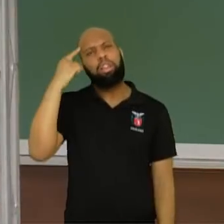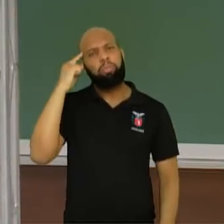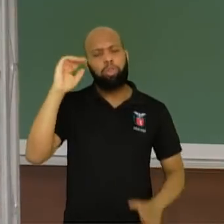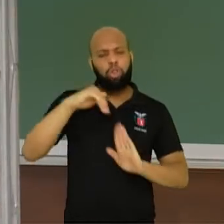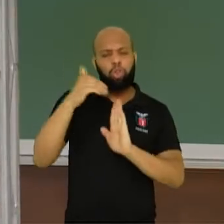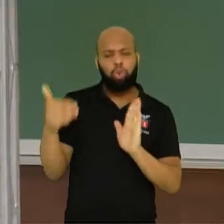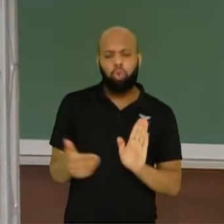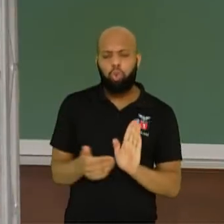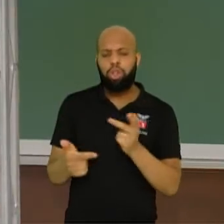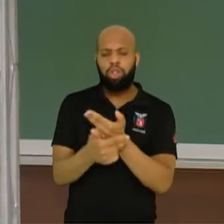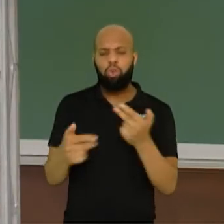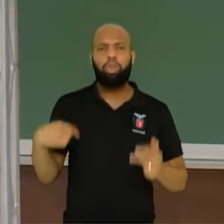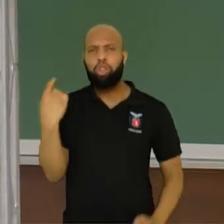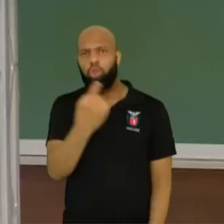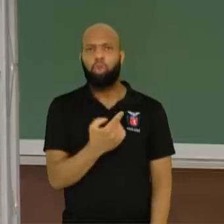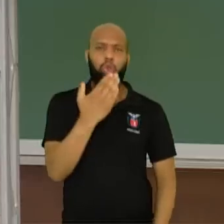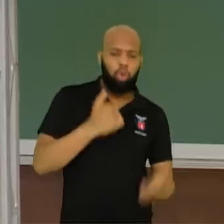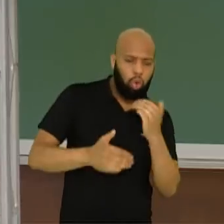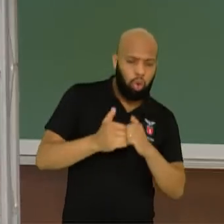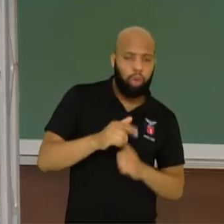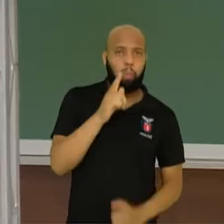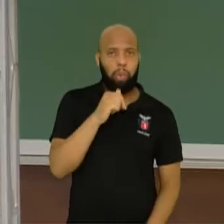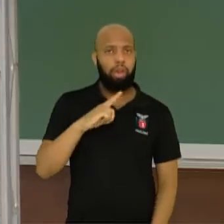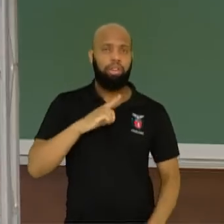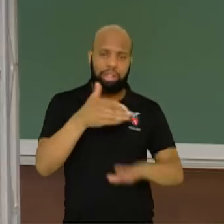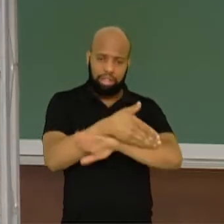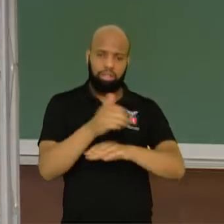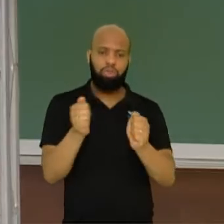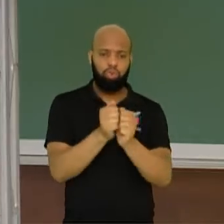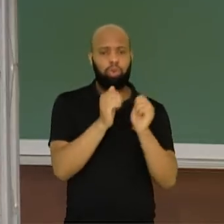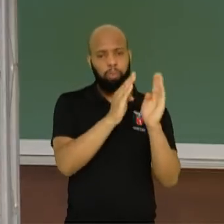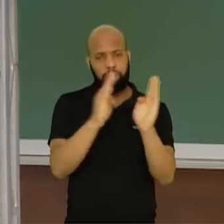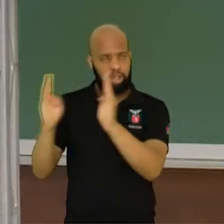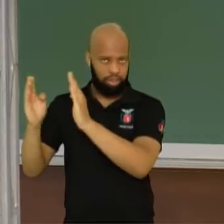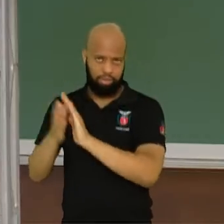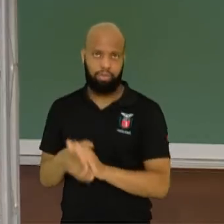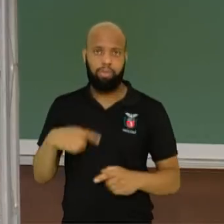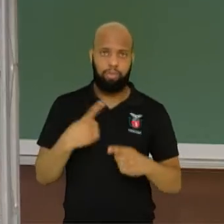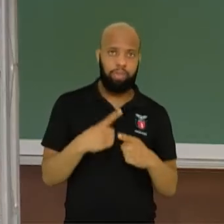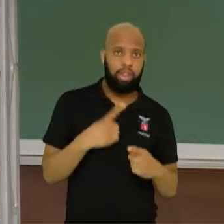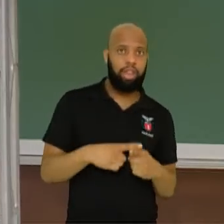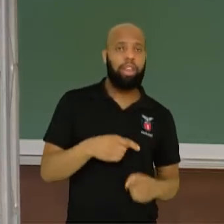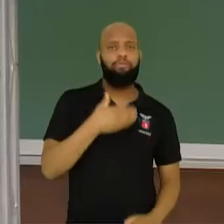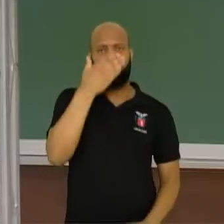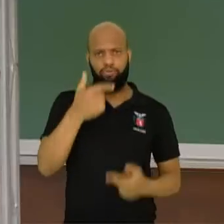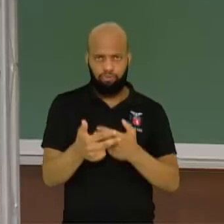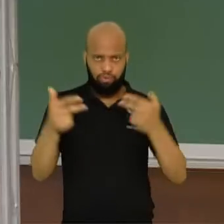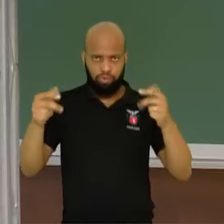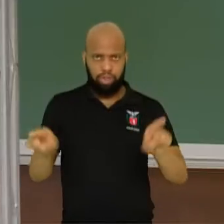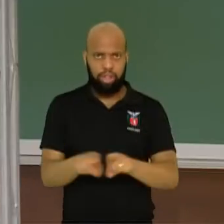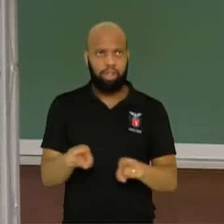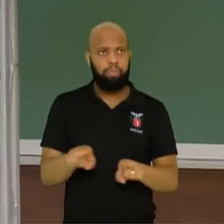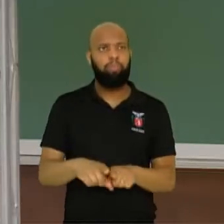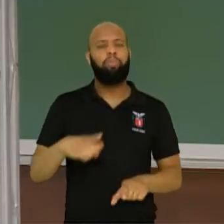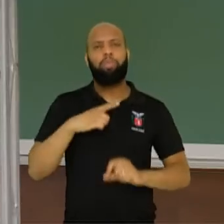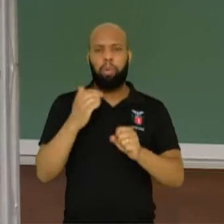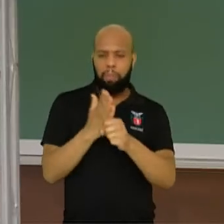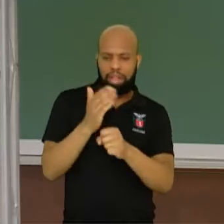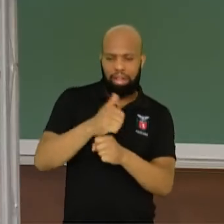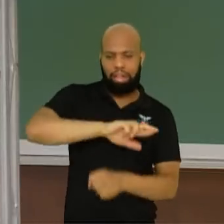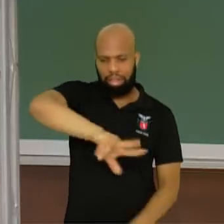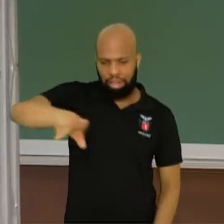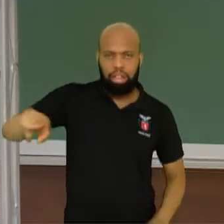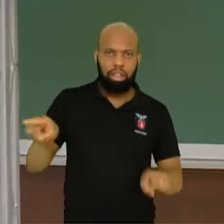A conversão da água em movimento vai girar uma turbina que vai gerar eletricidade. Então,